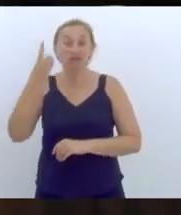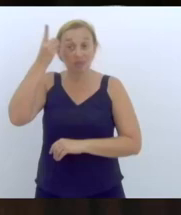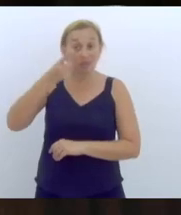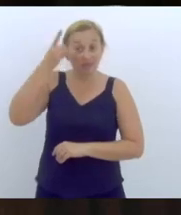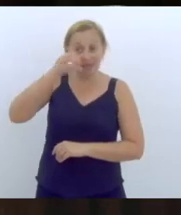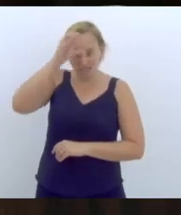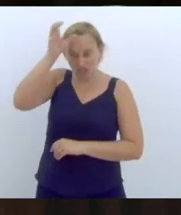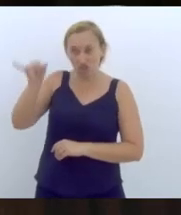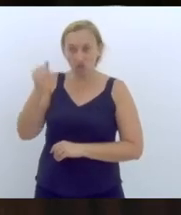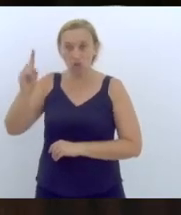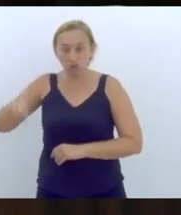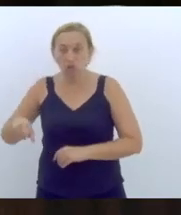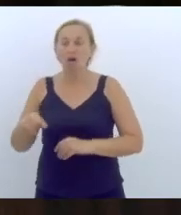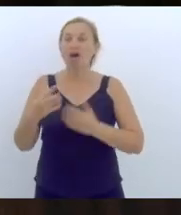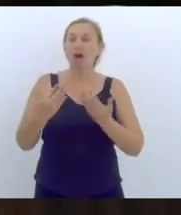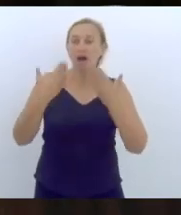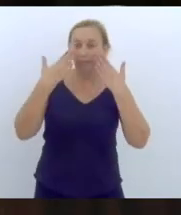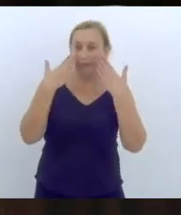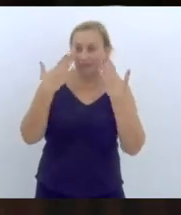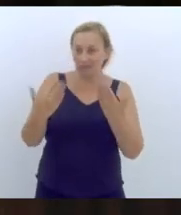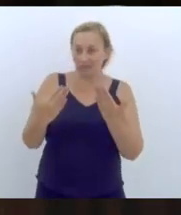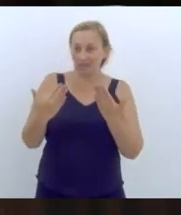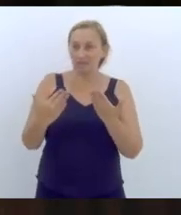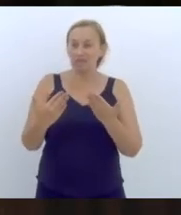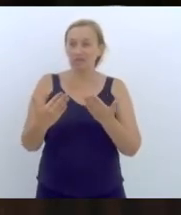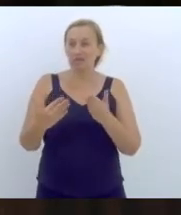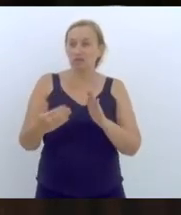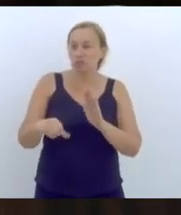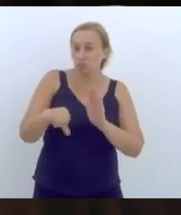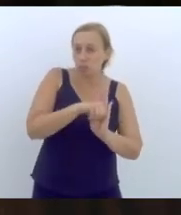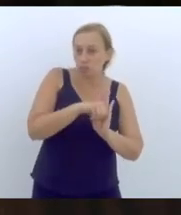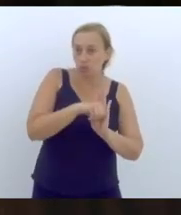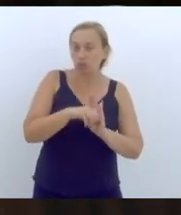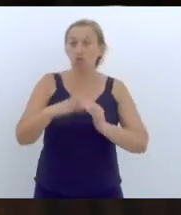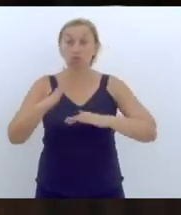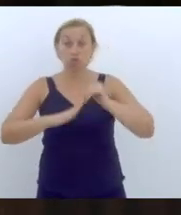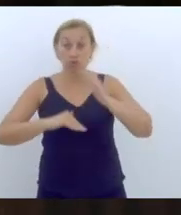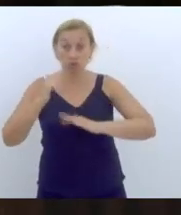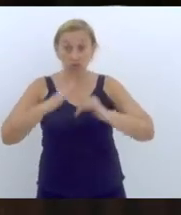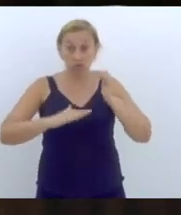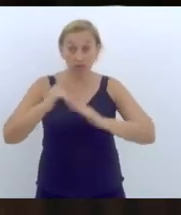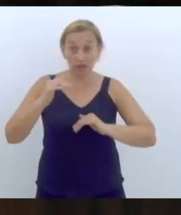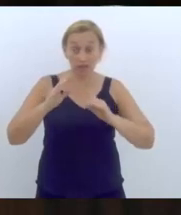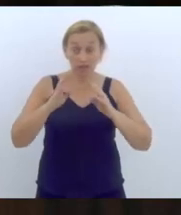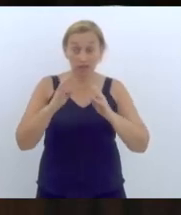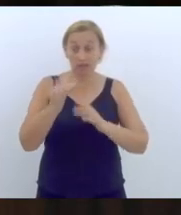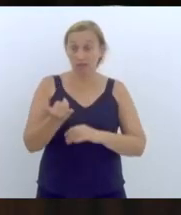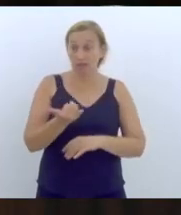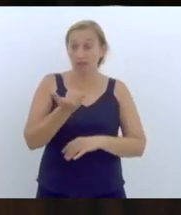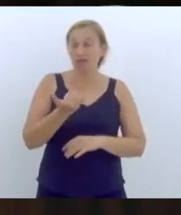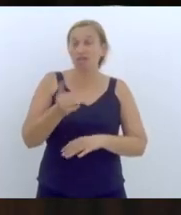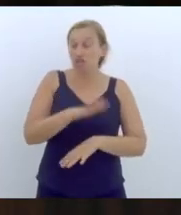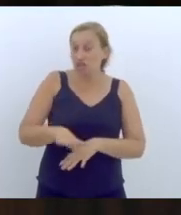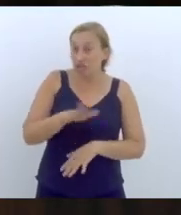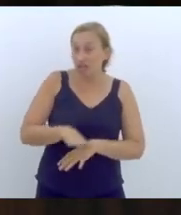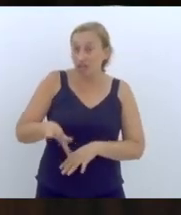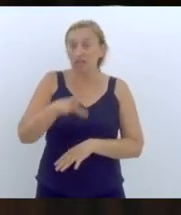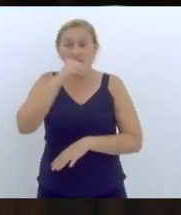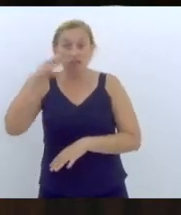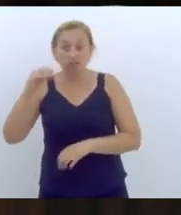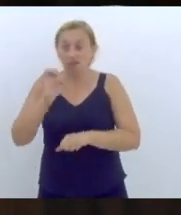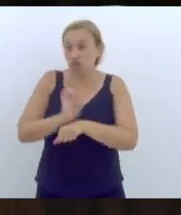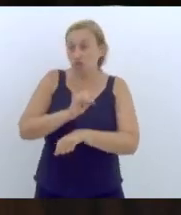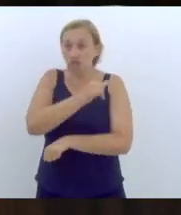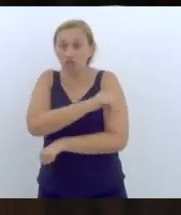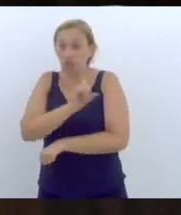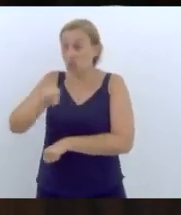que dispõe sobre a apresentação de certidão de antecedentes criminais pelos profissionais envolvidos no atendimento de crianças e adolescentes no âmbito do Estado do Rio de